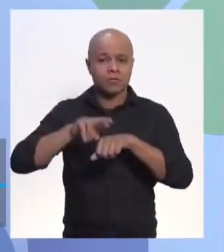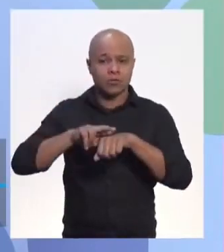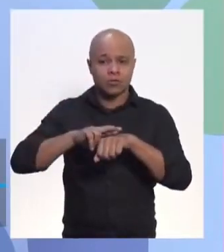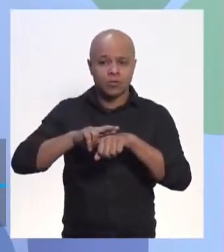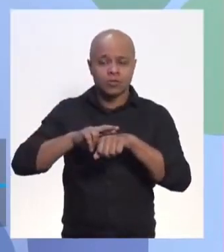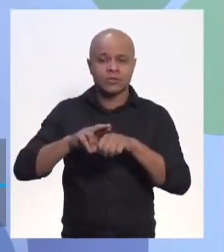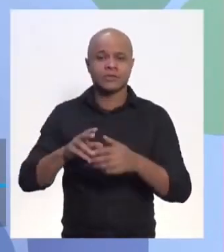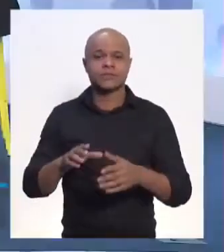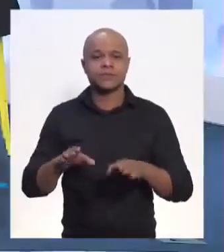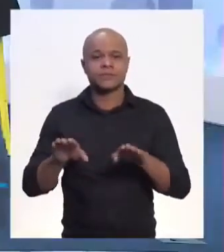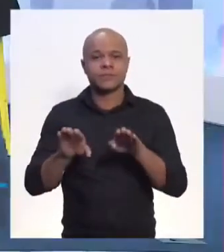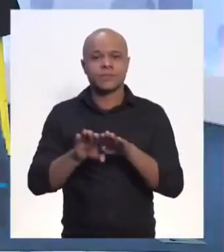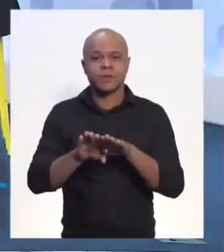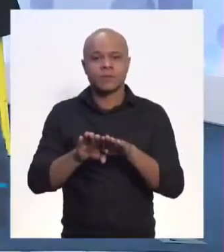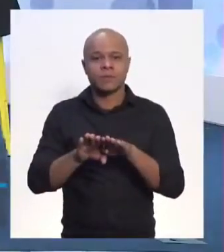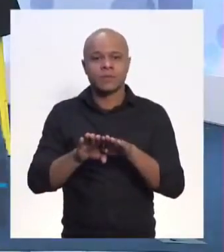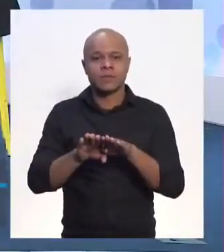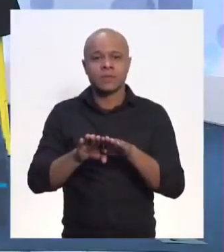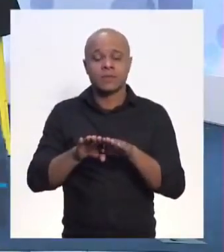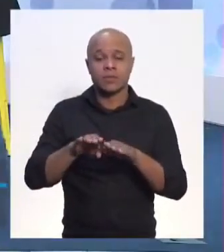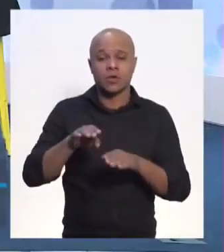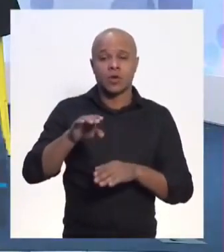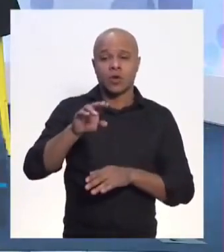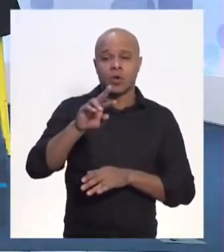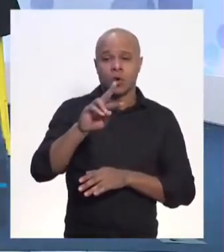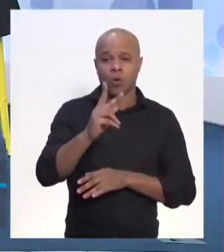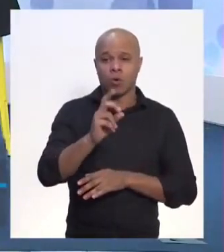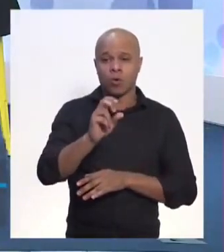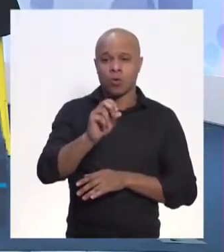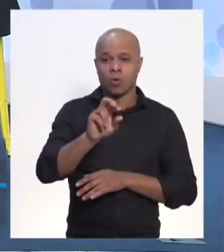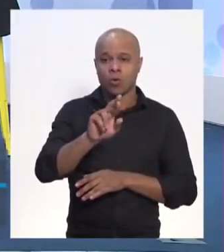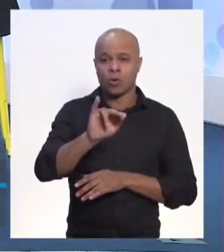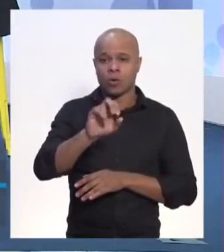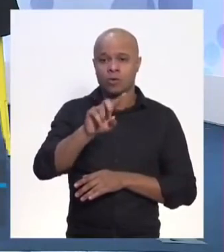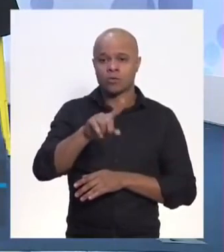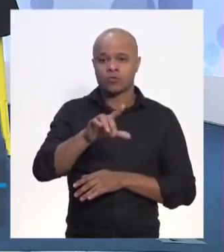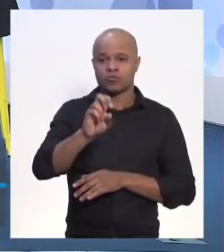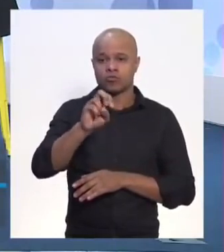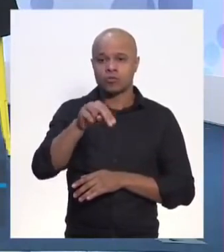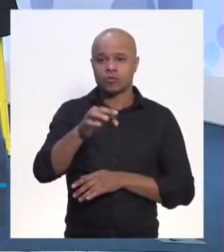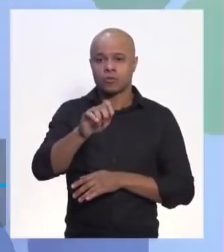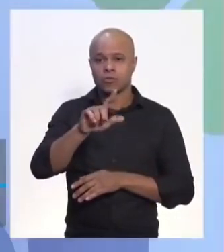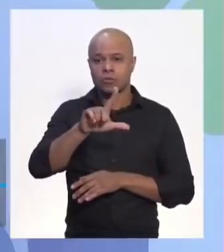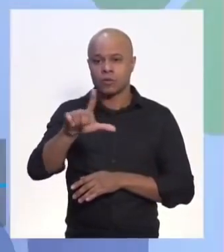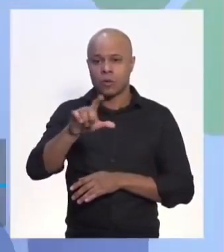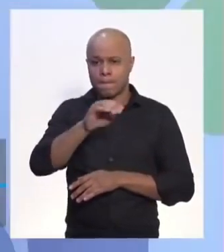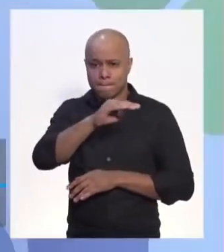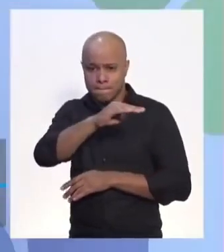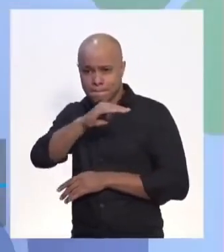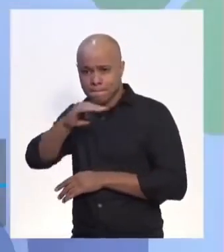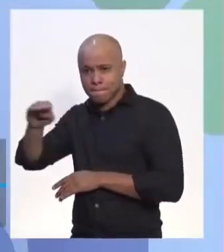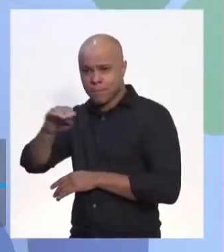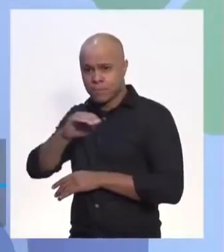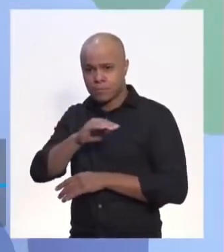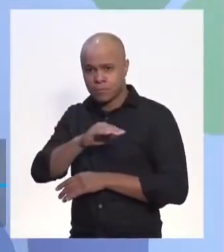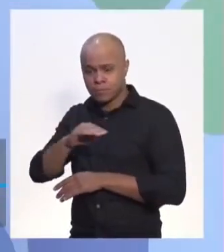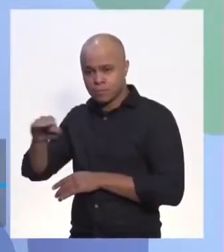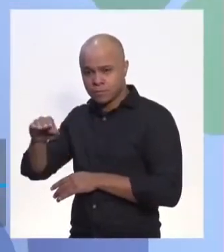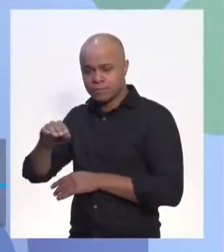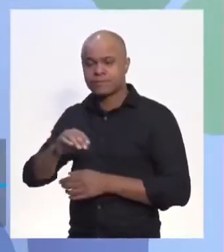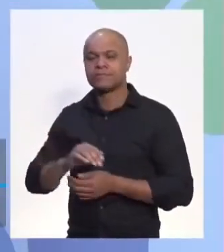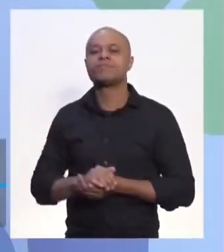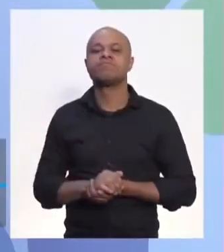elas também estão na posição horizontal. Sim. Não é? Verdade. Aquela relação, aquela ideia que a gente tem da linha